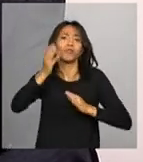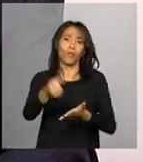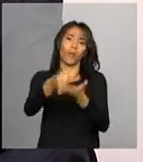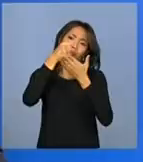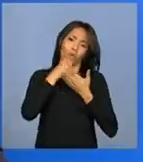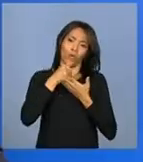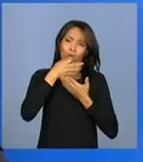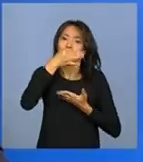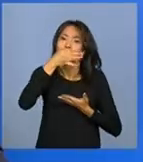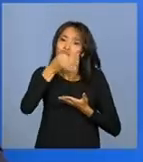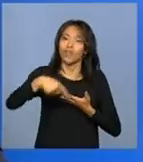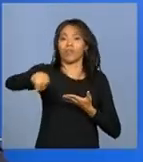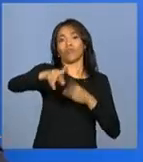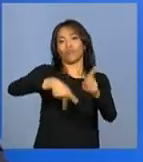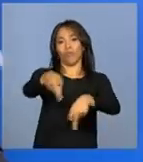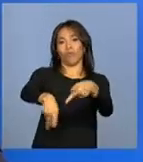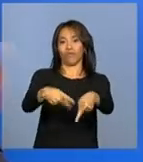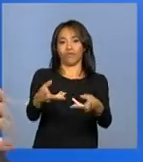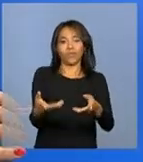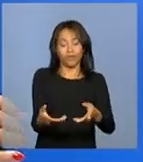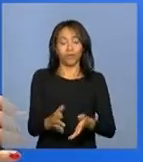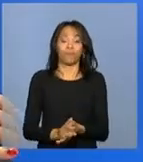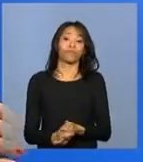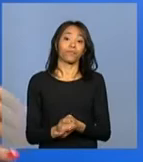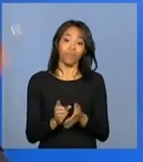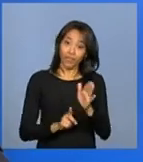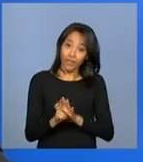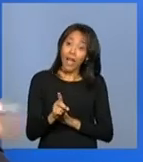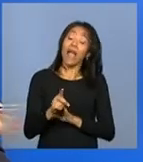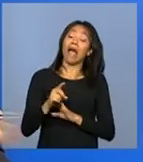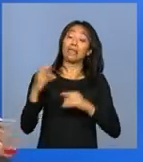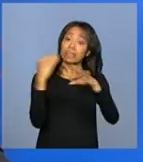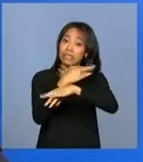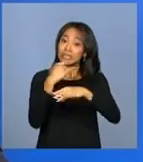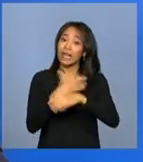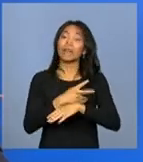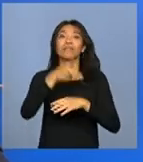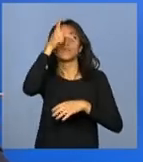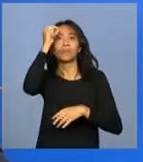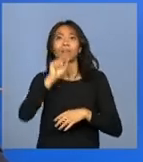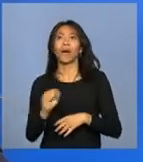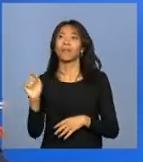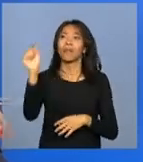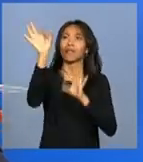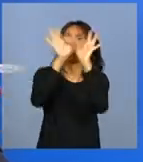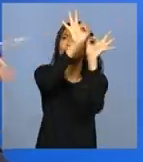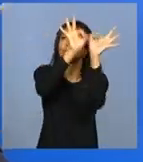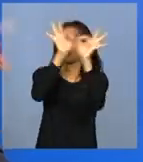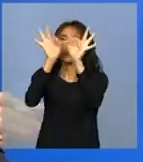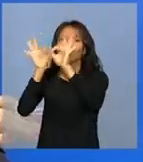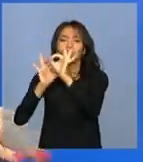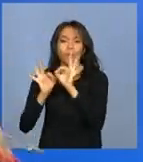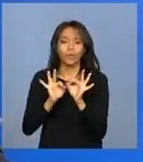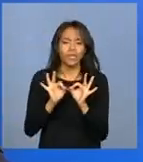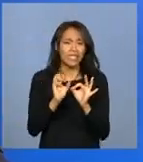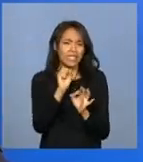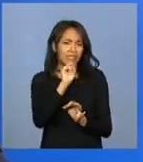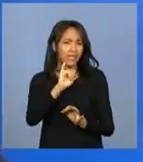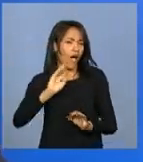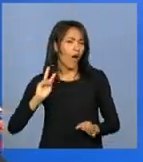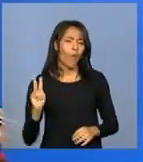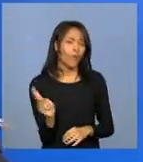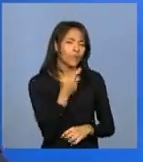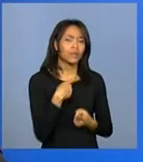ou seja as cidades Estão realmente sendo Preparadas os municípios estão sendo preparados e se por acaso